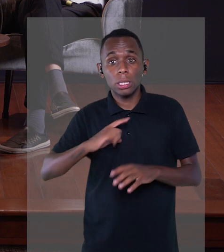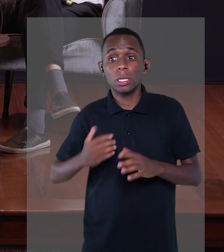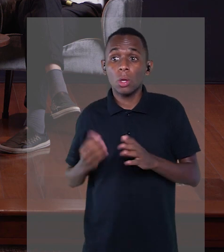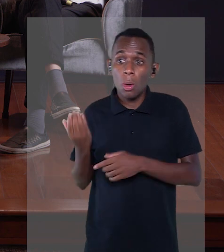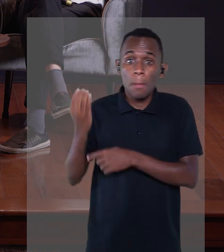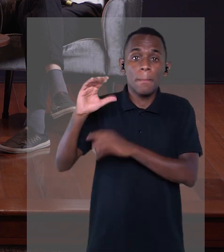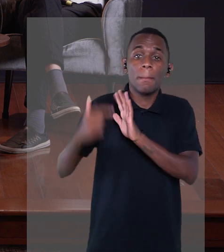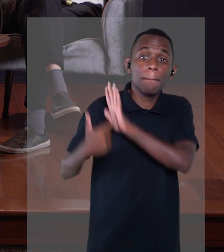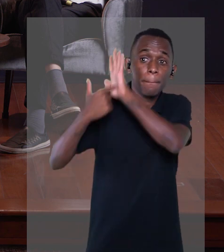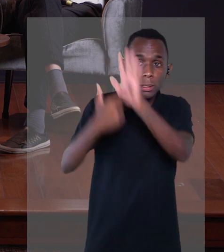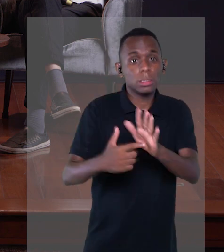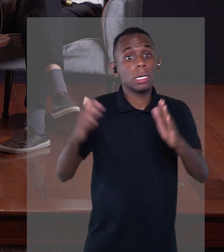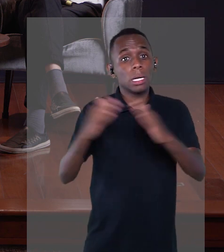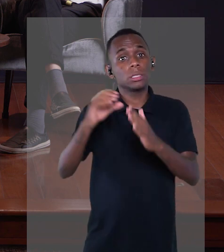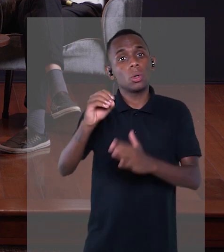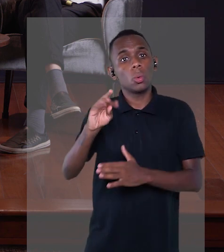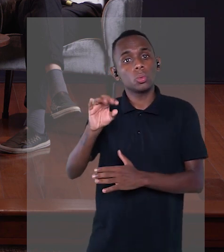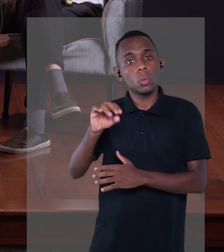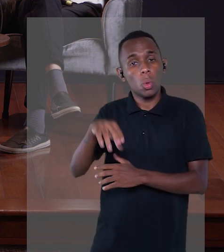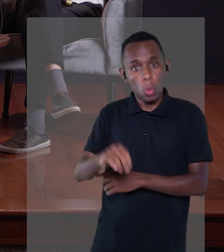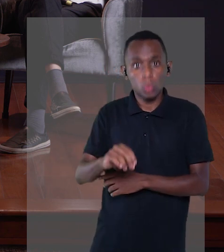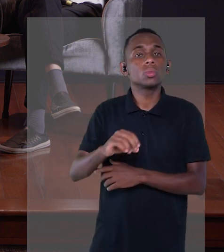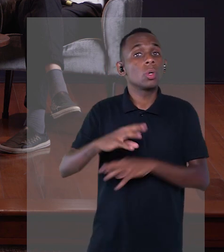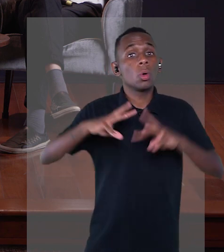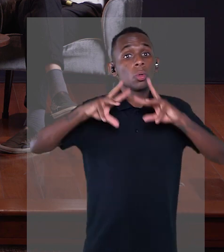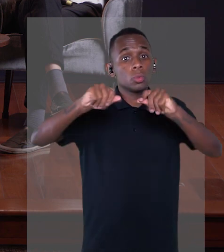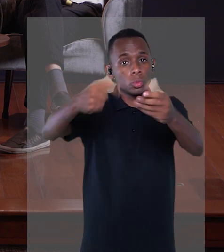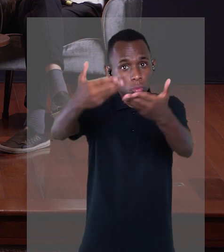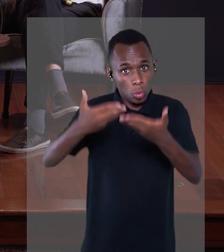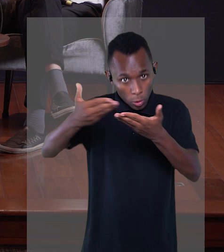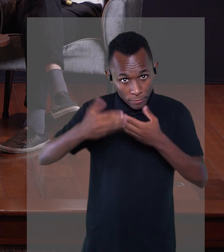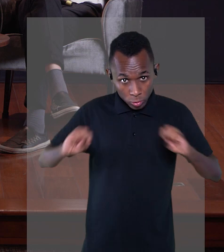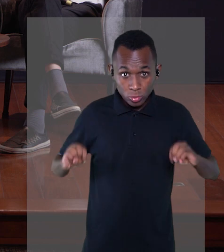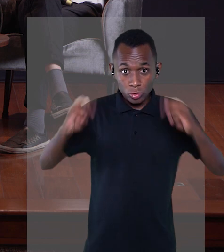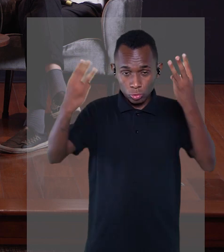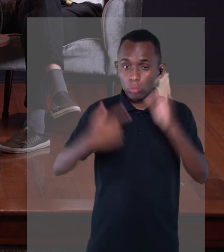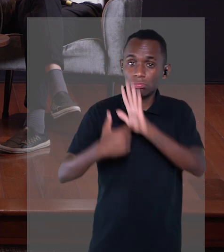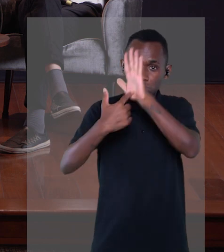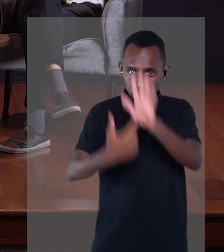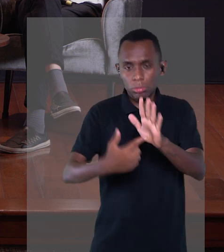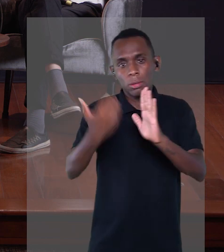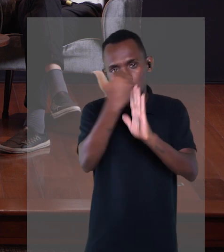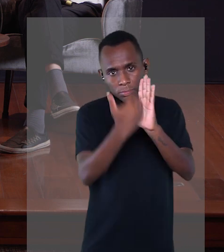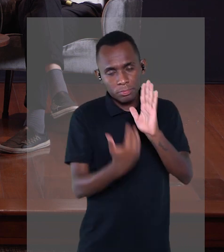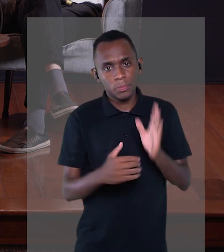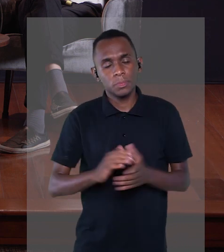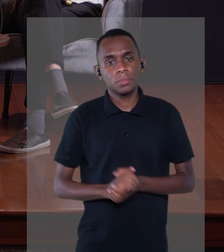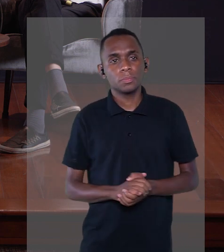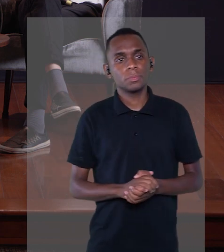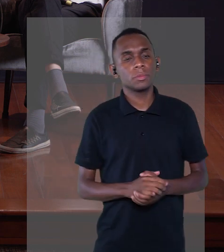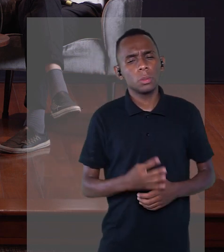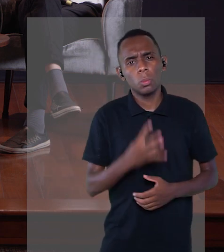lá na Casa Outono, a partir das 8h30 da noite. Então, convido vocês para ver o show de lançamento desse álbum. E